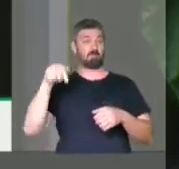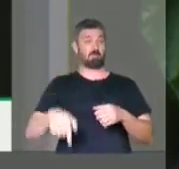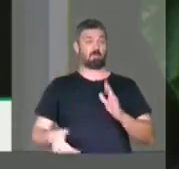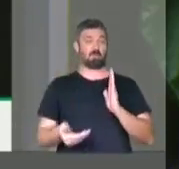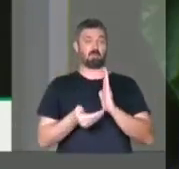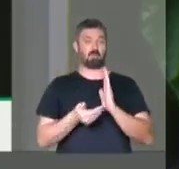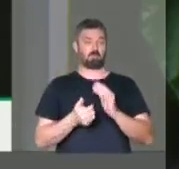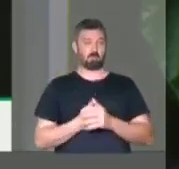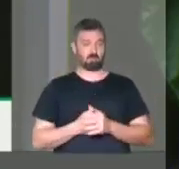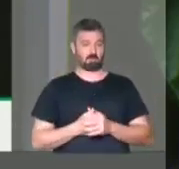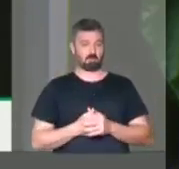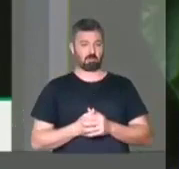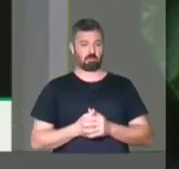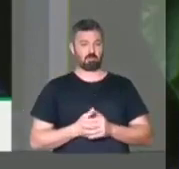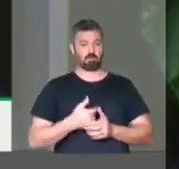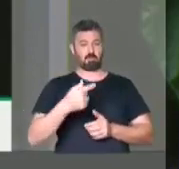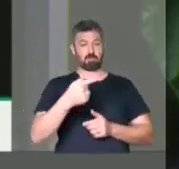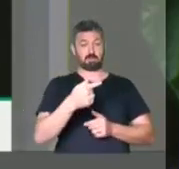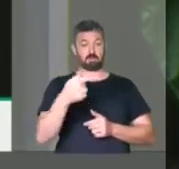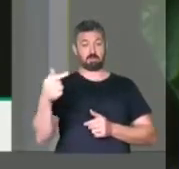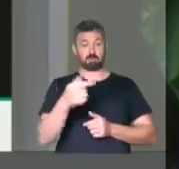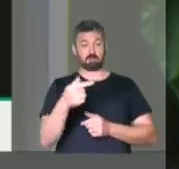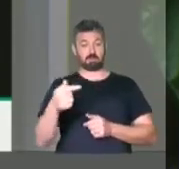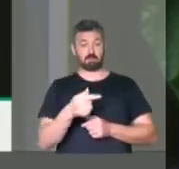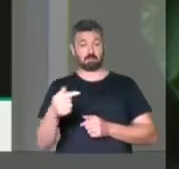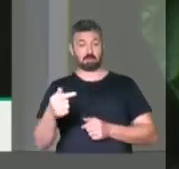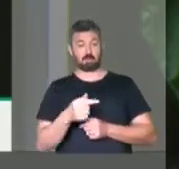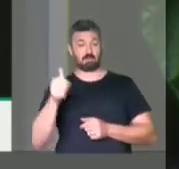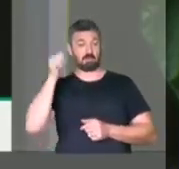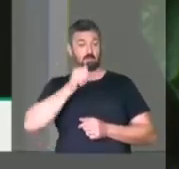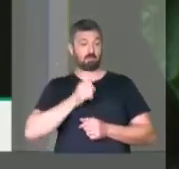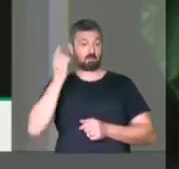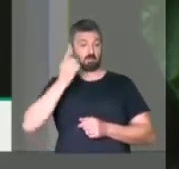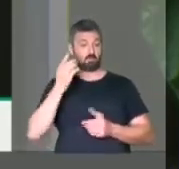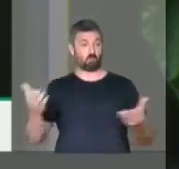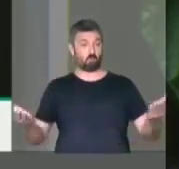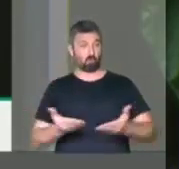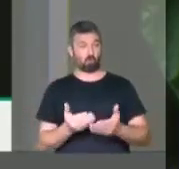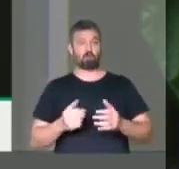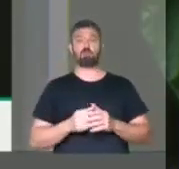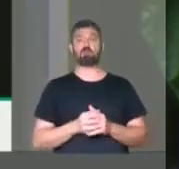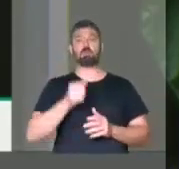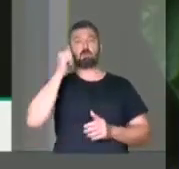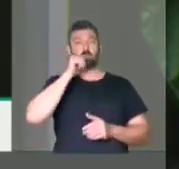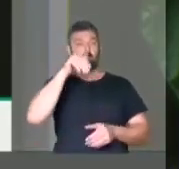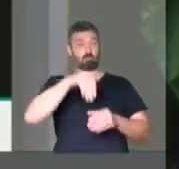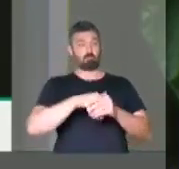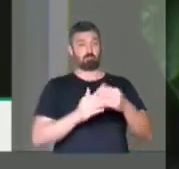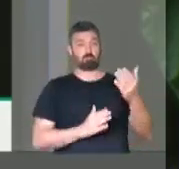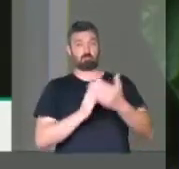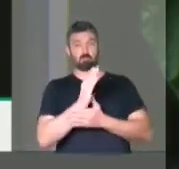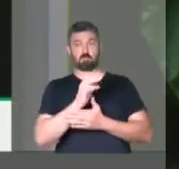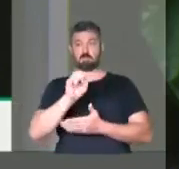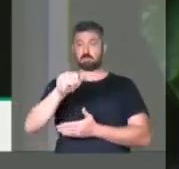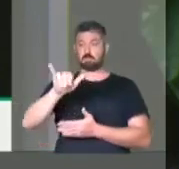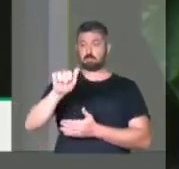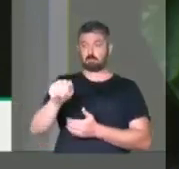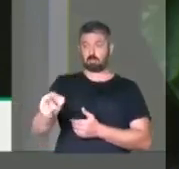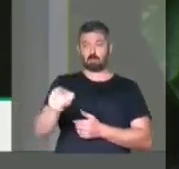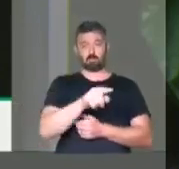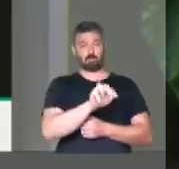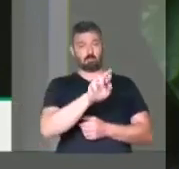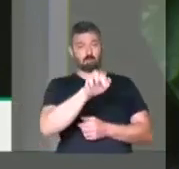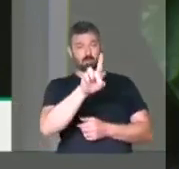dessa casa. São 77 deputadas hoje nessa casa, mulheres eleitas, deputada Sam e deputada